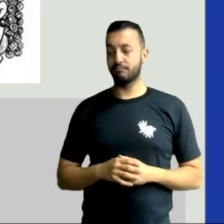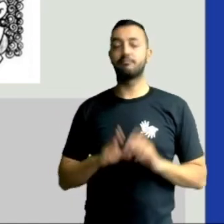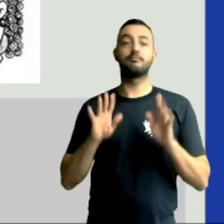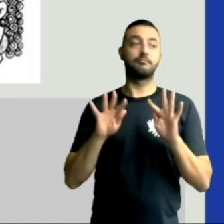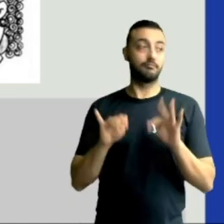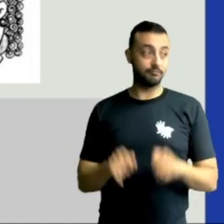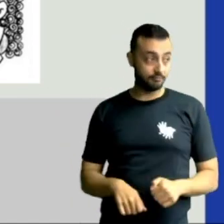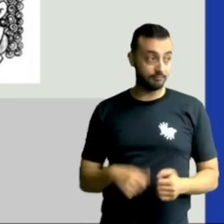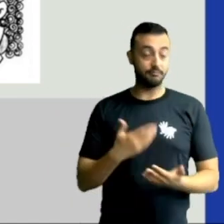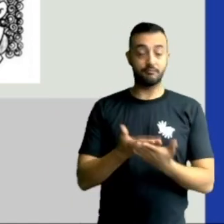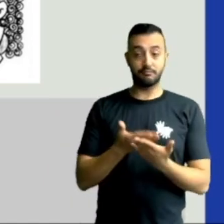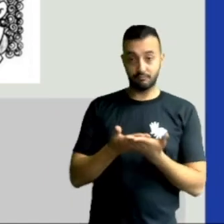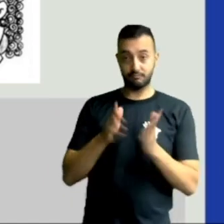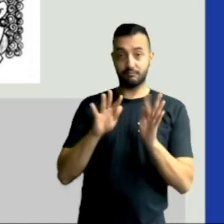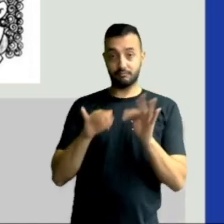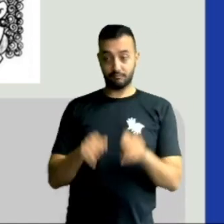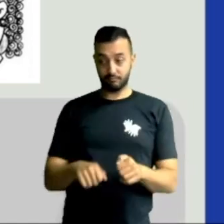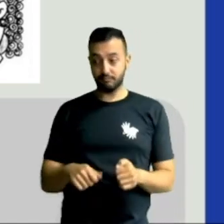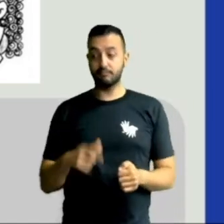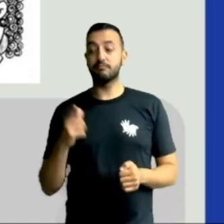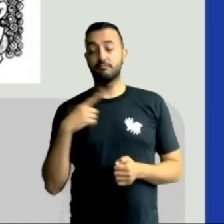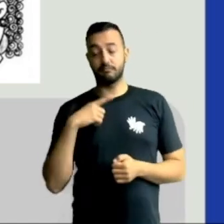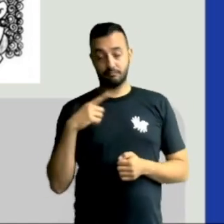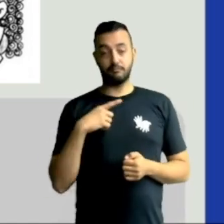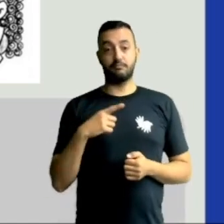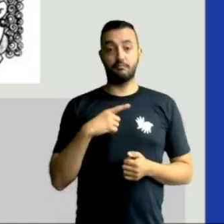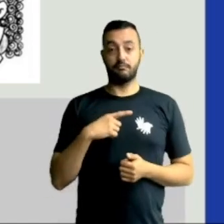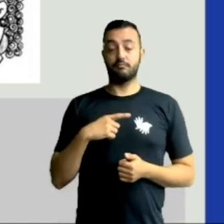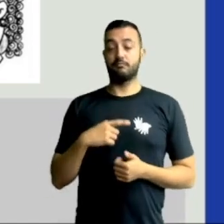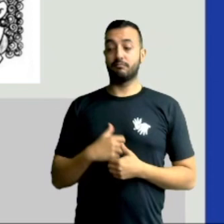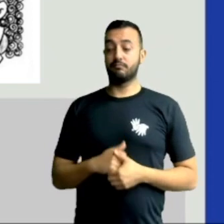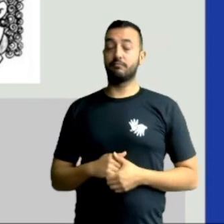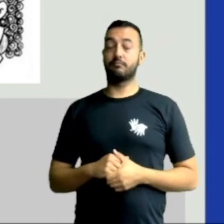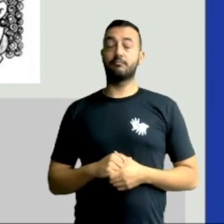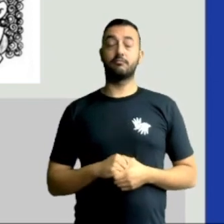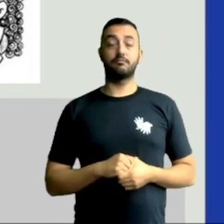Por fim, para finalizar nossa aula, ó, trouxe aqui uma